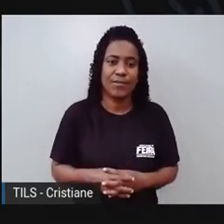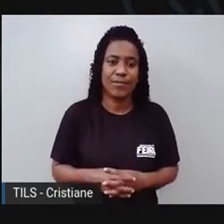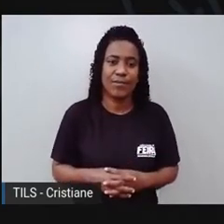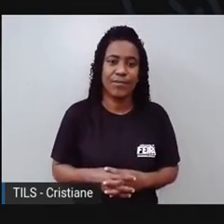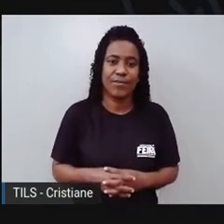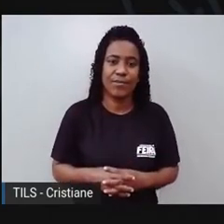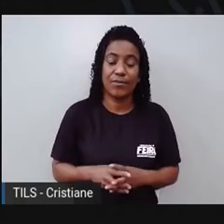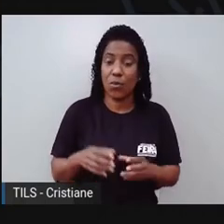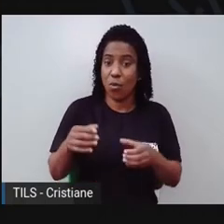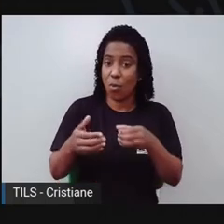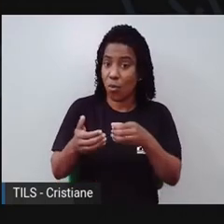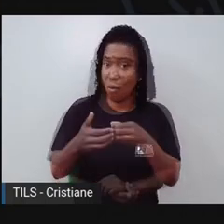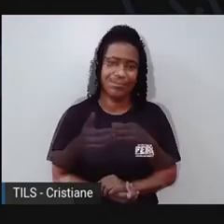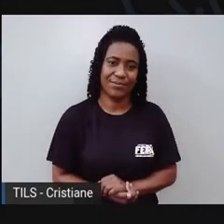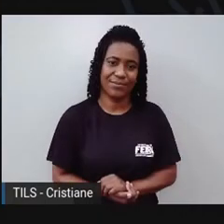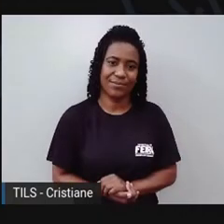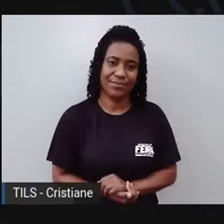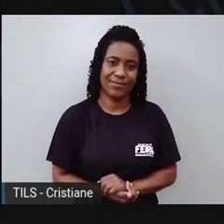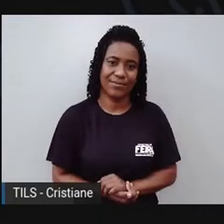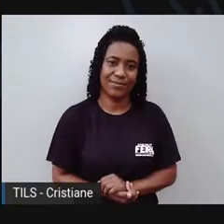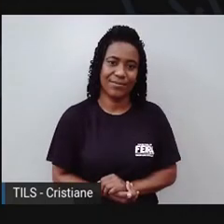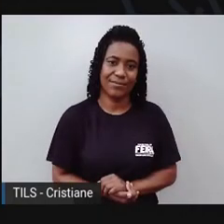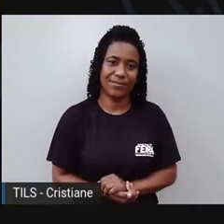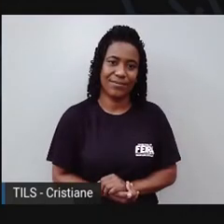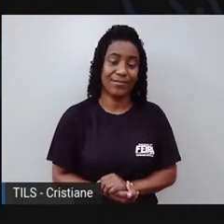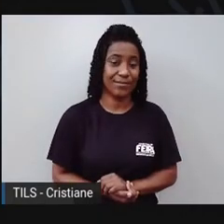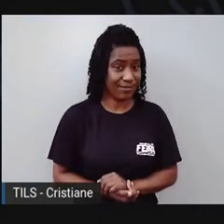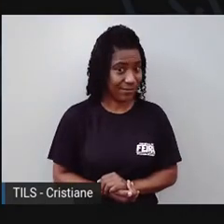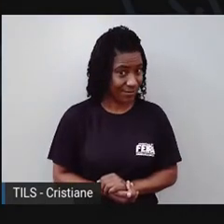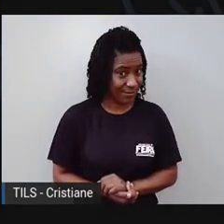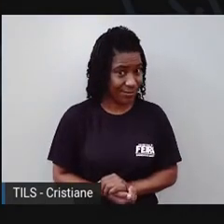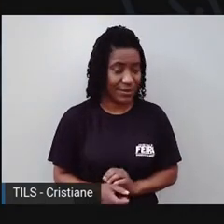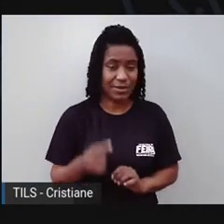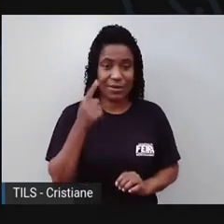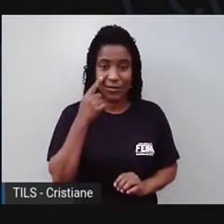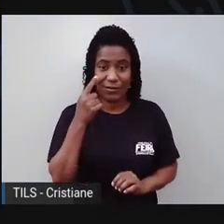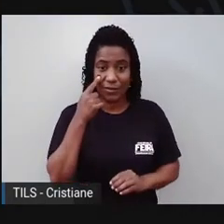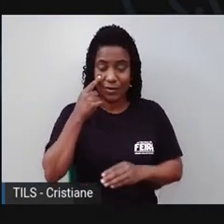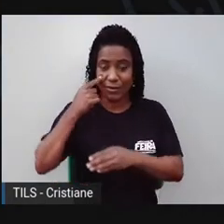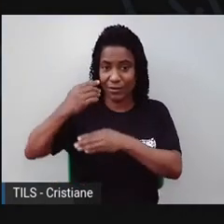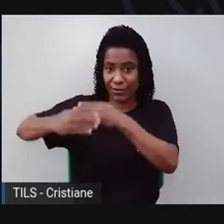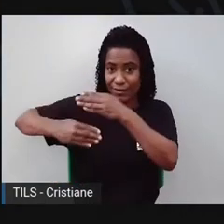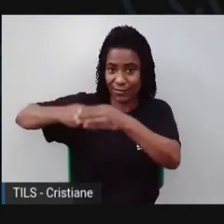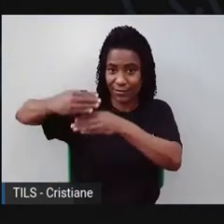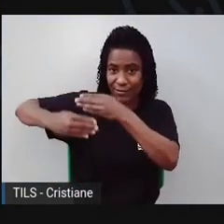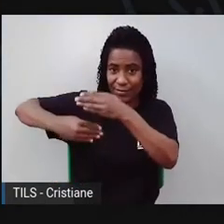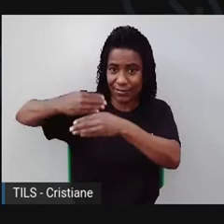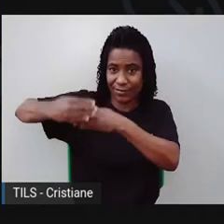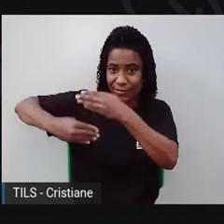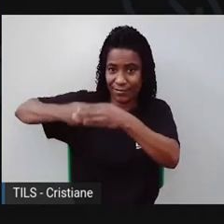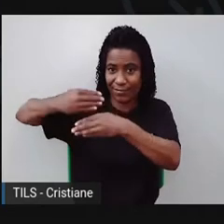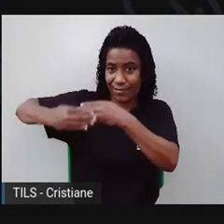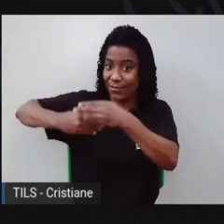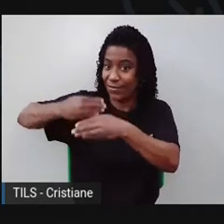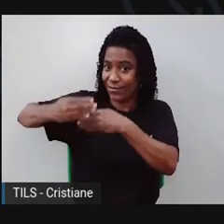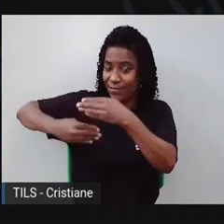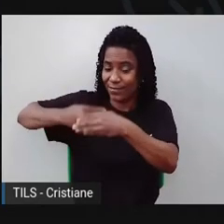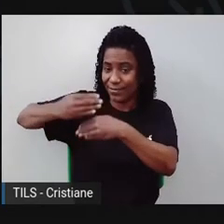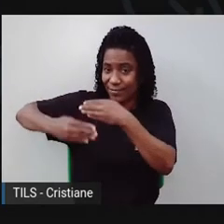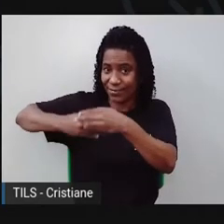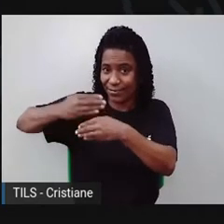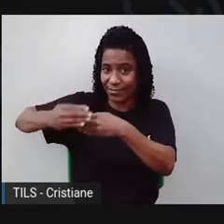copo de cola. A receita de um papel machê todinha